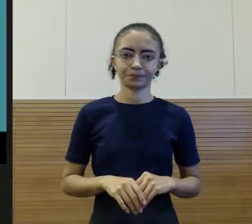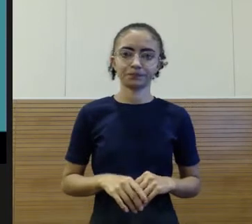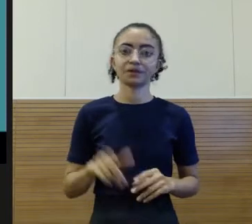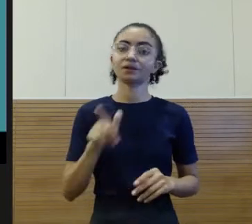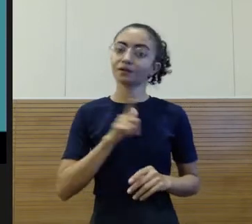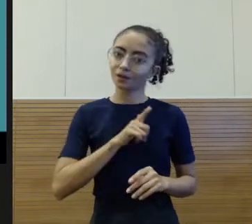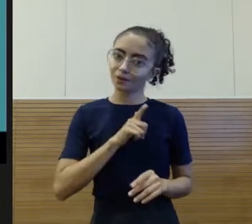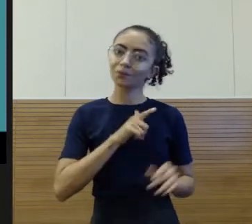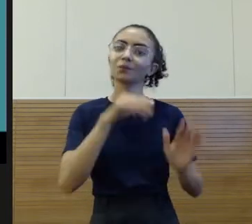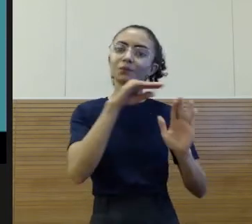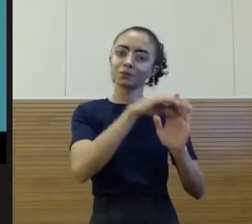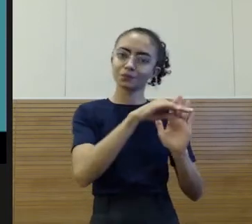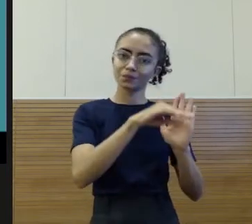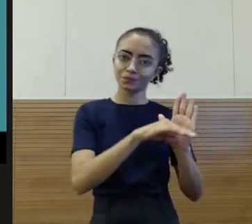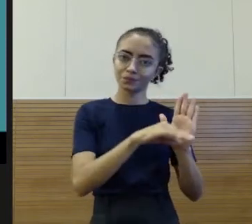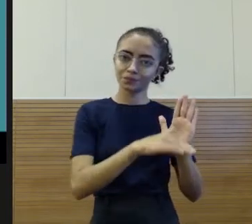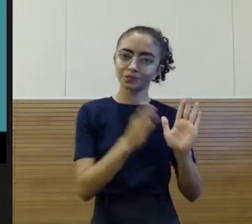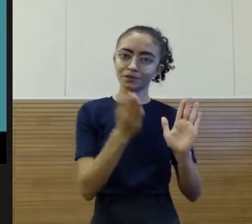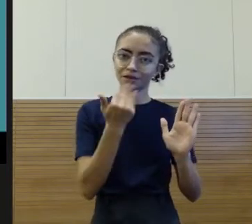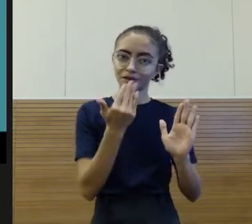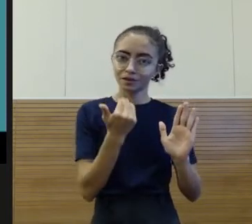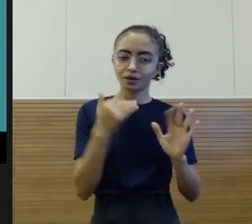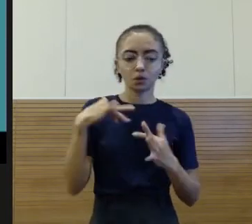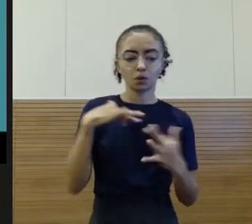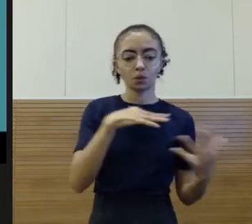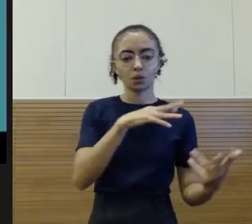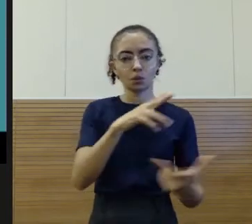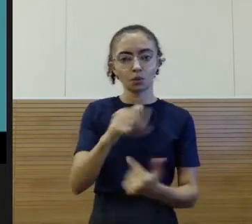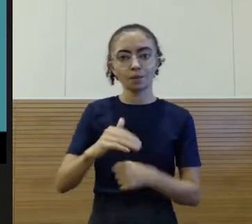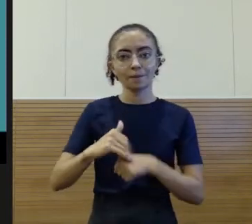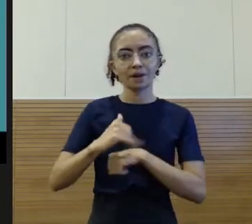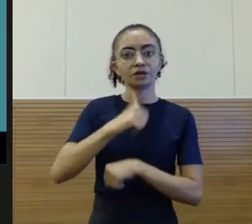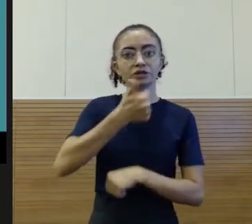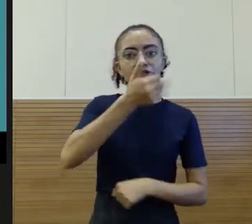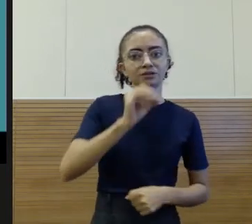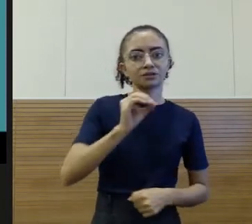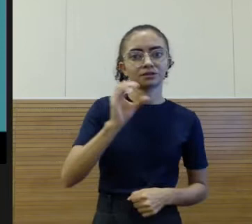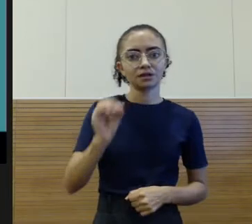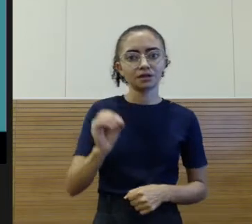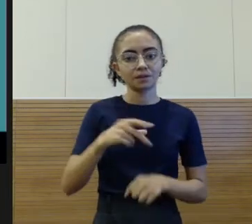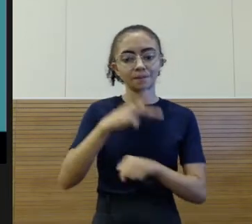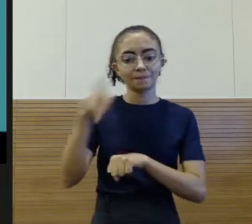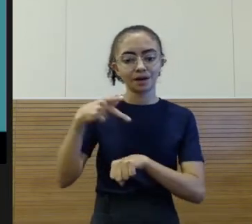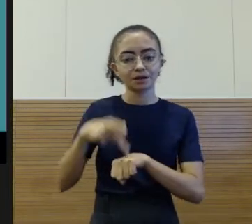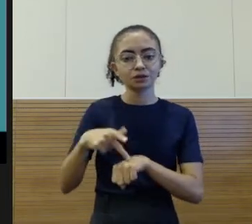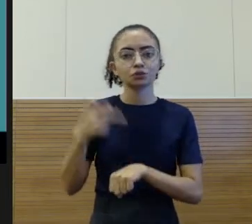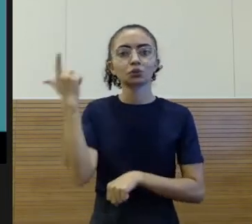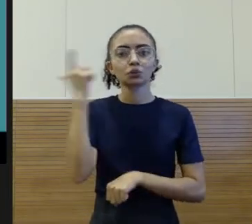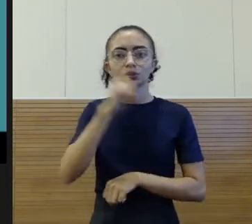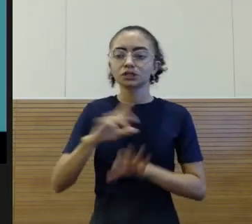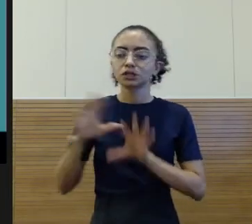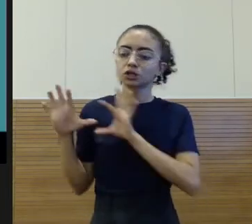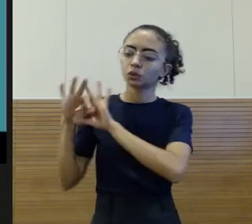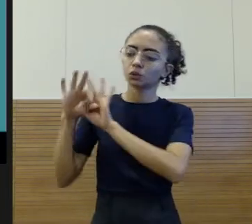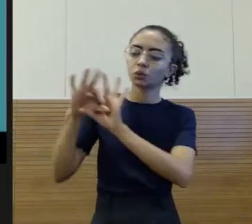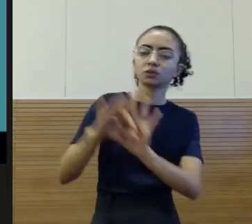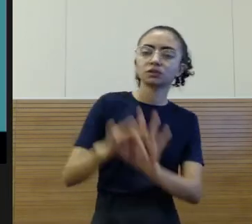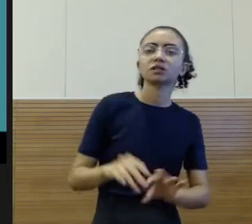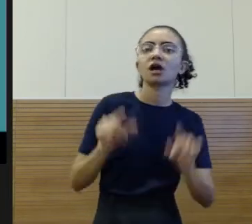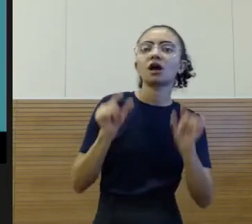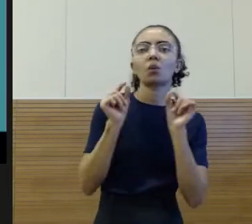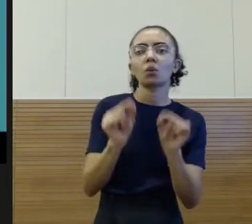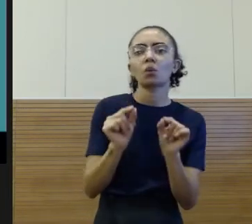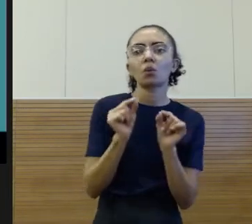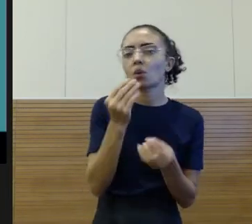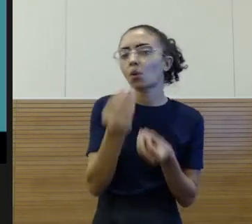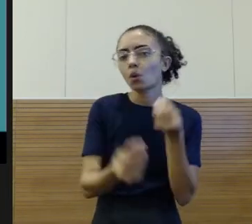os guias alimentares, e a nível global, mais de 100 países conseguiram contextualizar o que seria uma alimentação saudável,